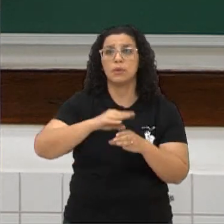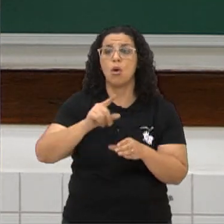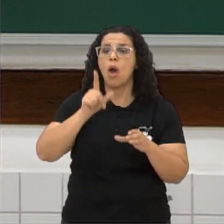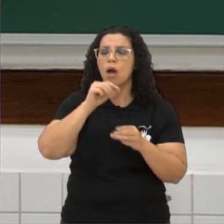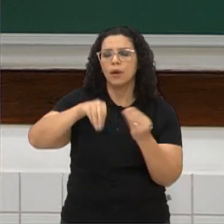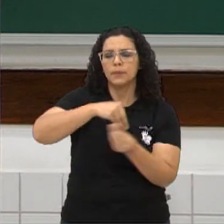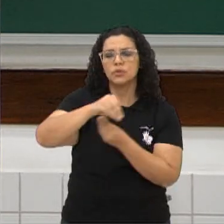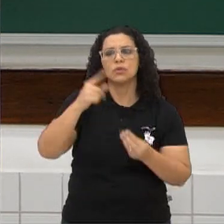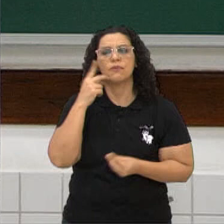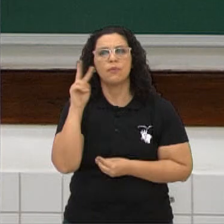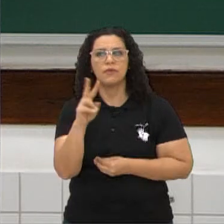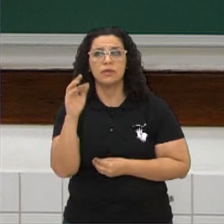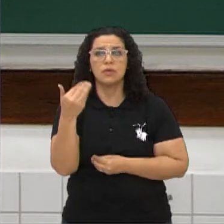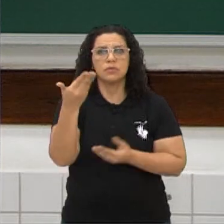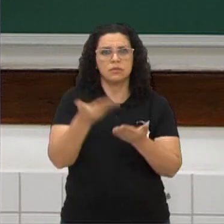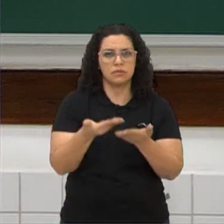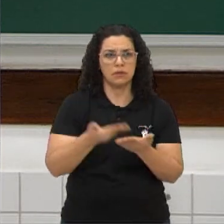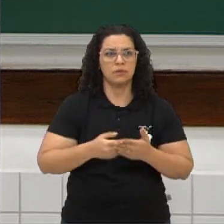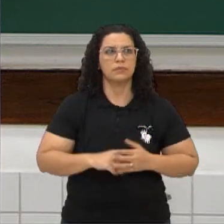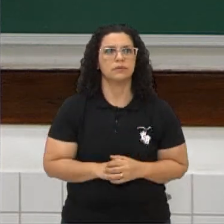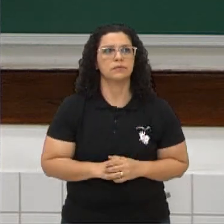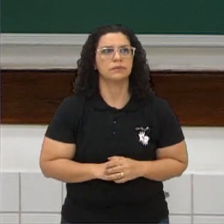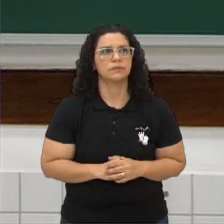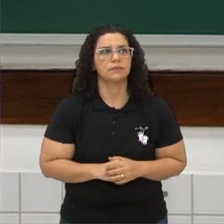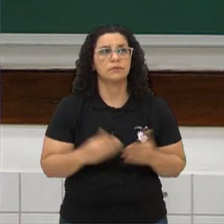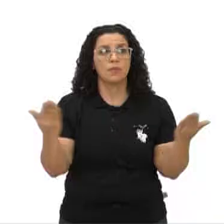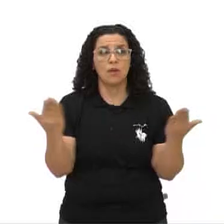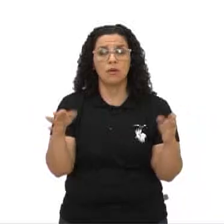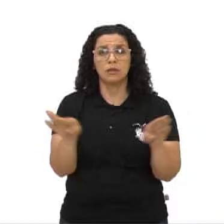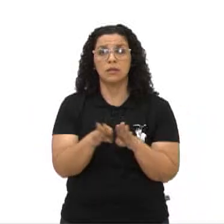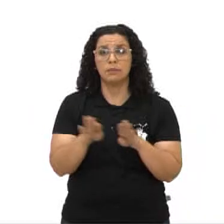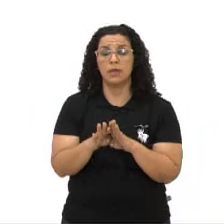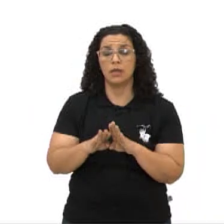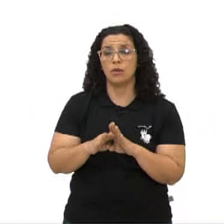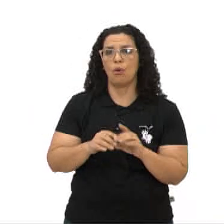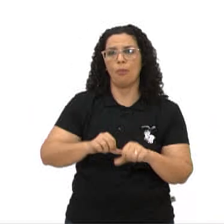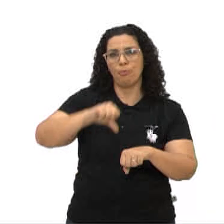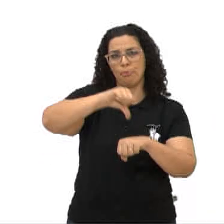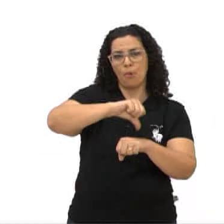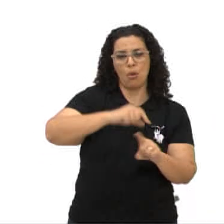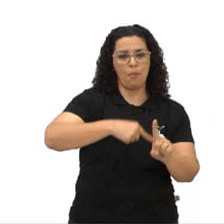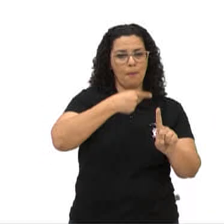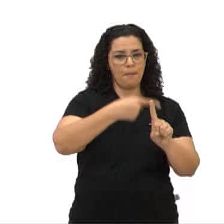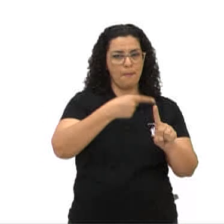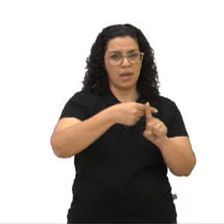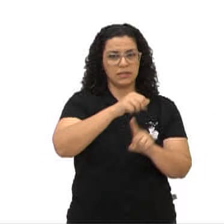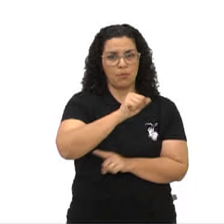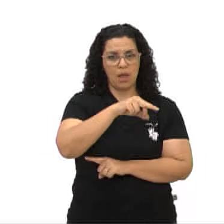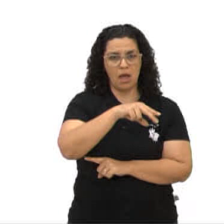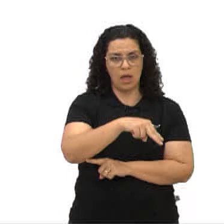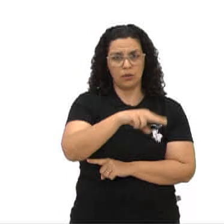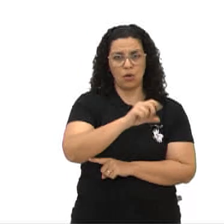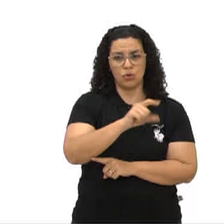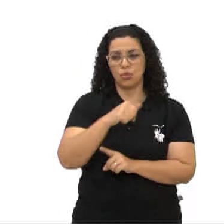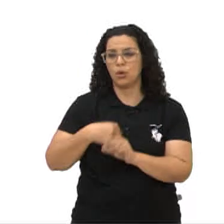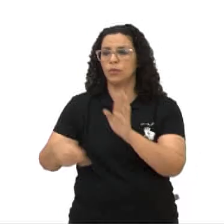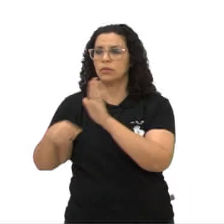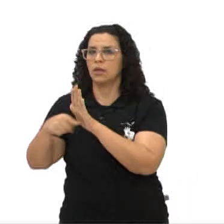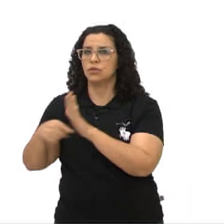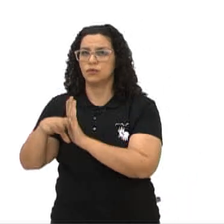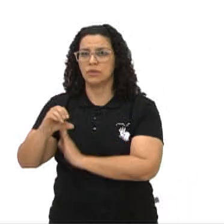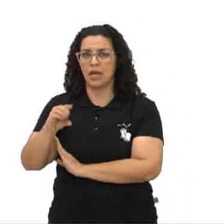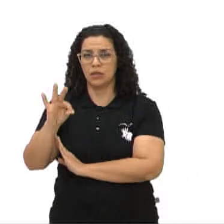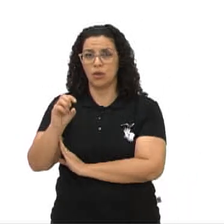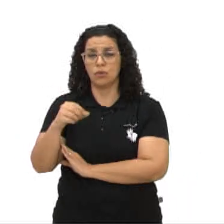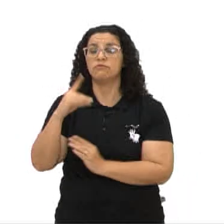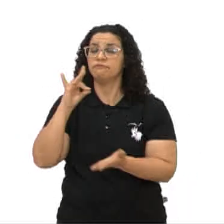aquosa, que nós vamos ver nas próximas aulas. Próxima. O polo positivo da eletrólise é o anodo e o polo negativo é o